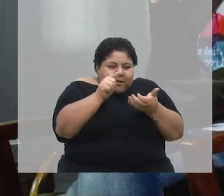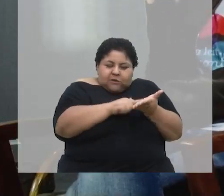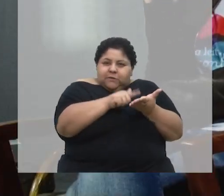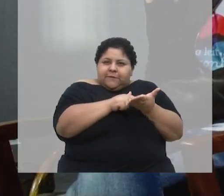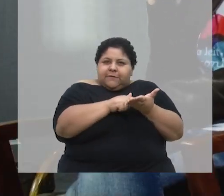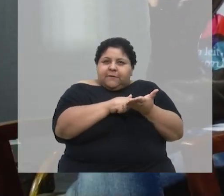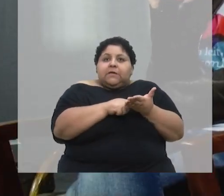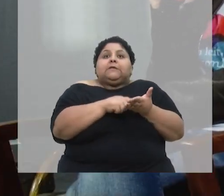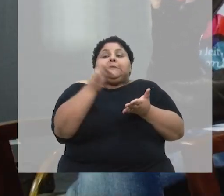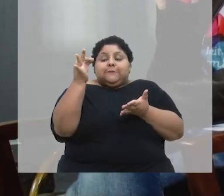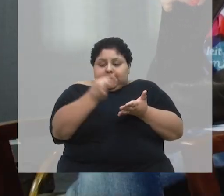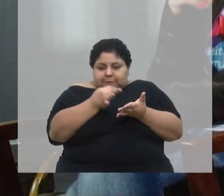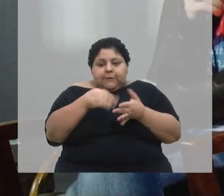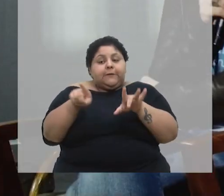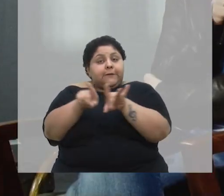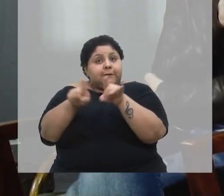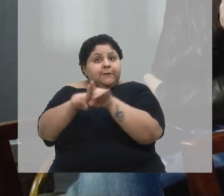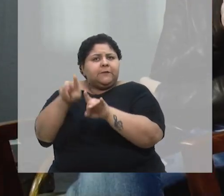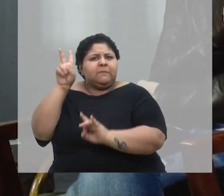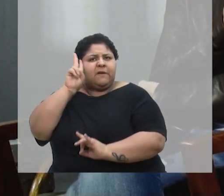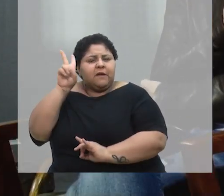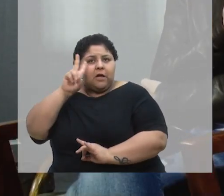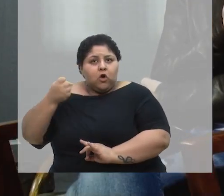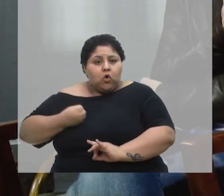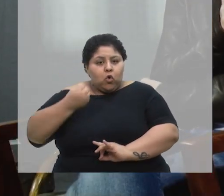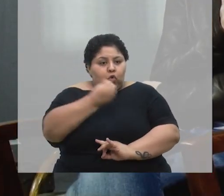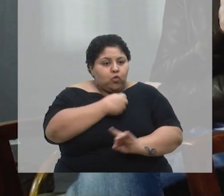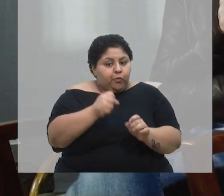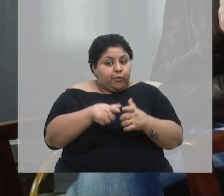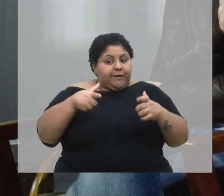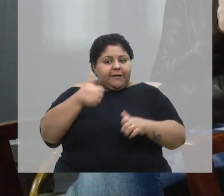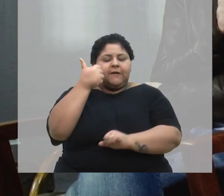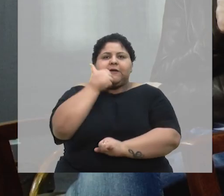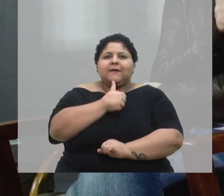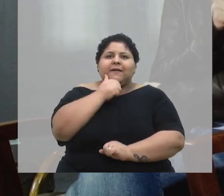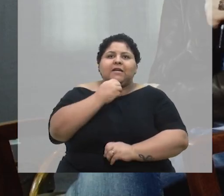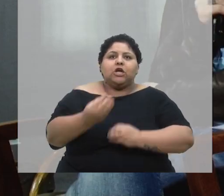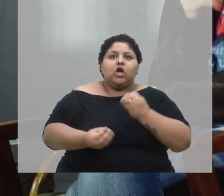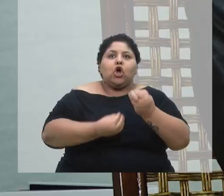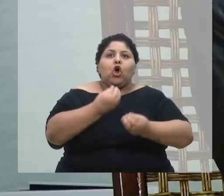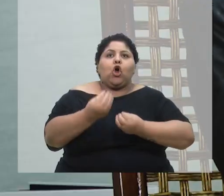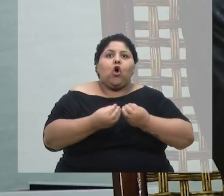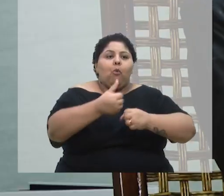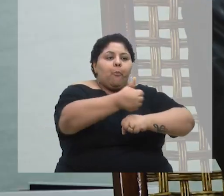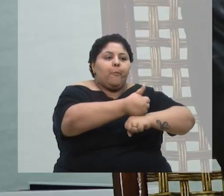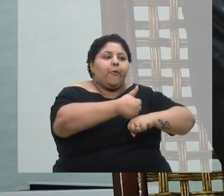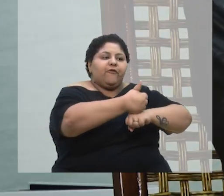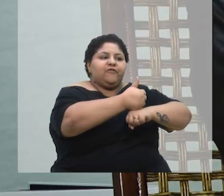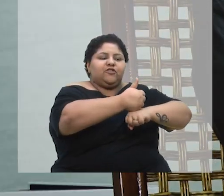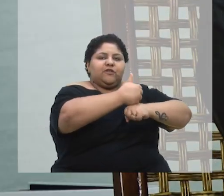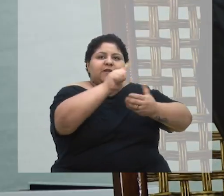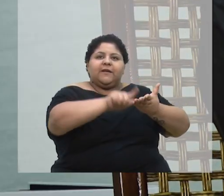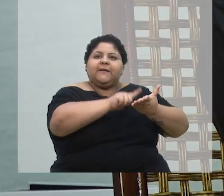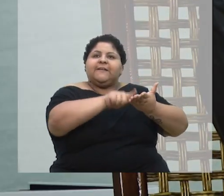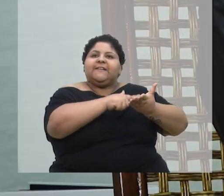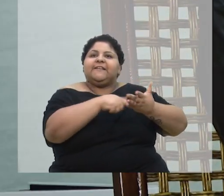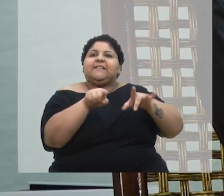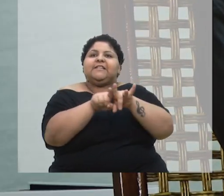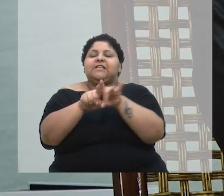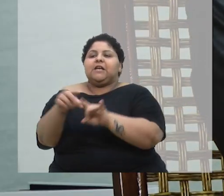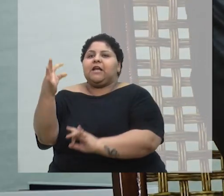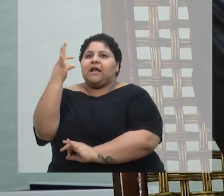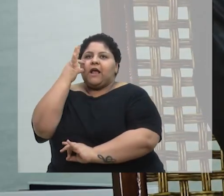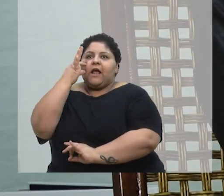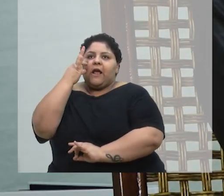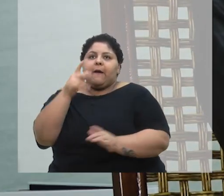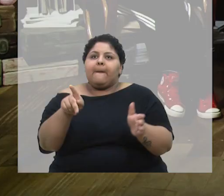E também lembrar, né, que nós temos um número grande de mulheres também como livreiras, né? Inclusive a presença